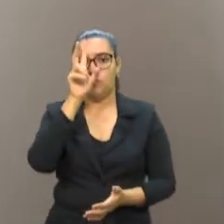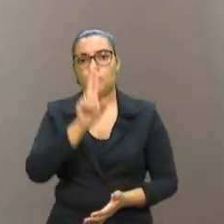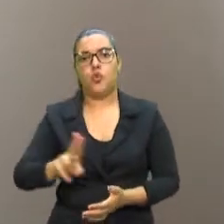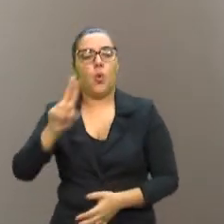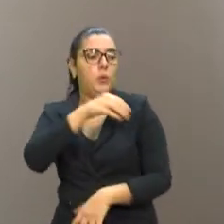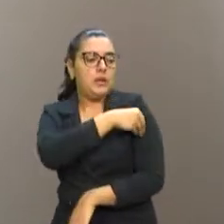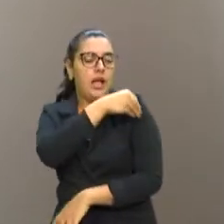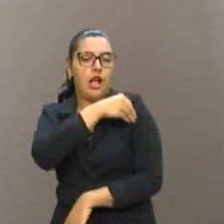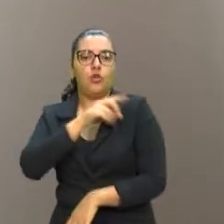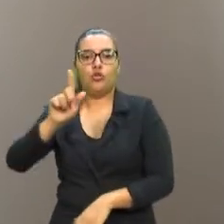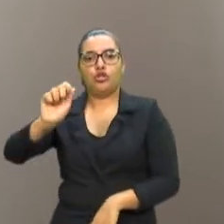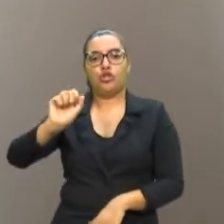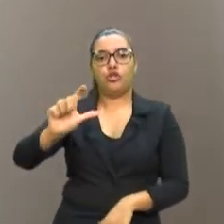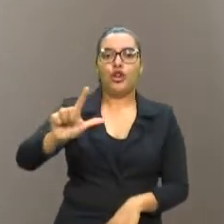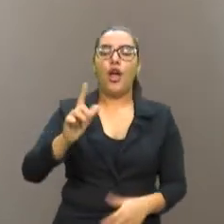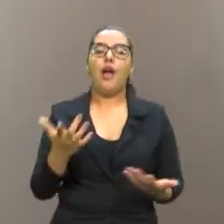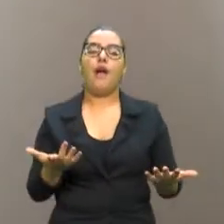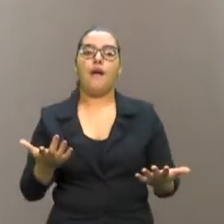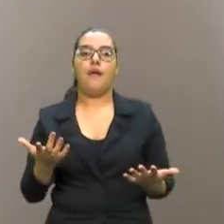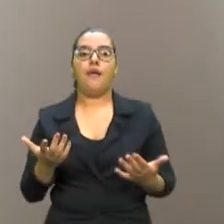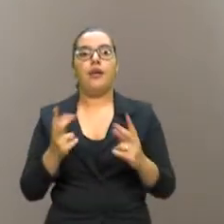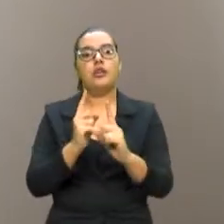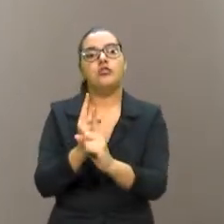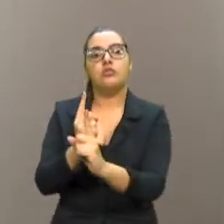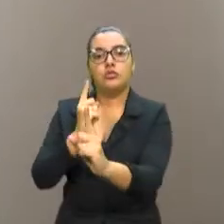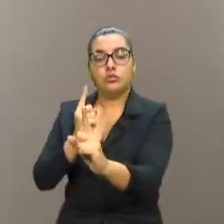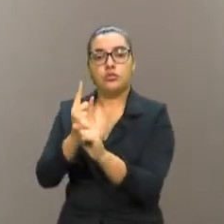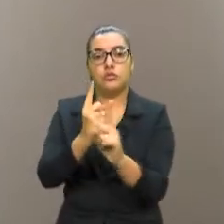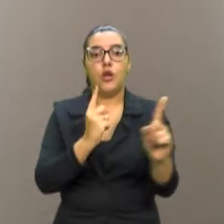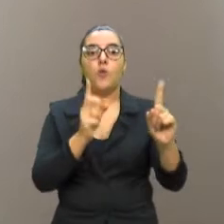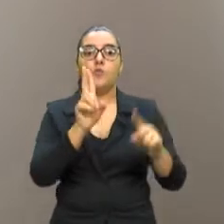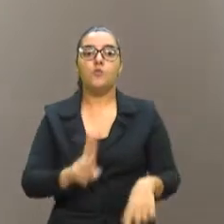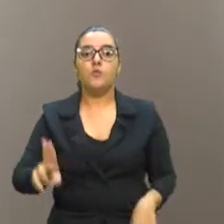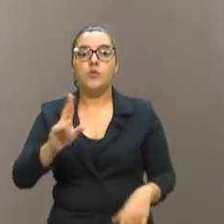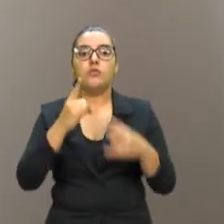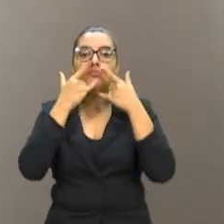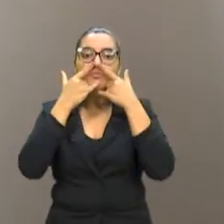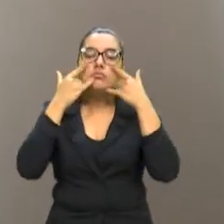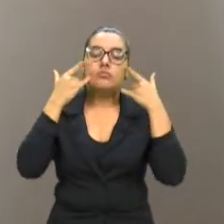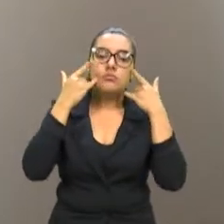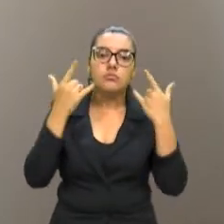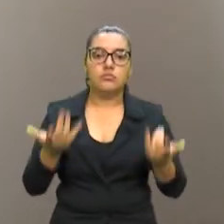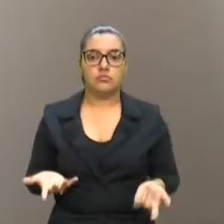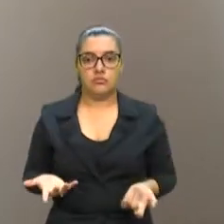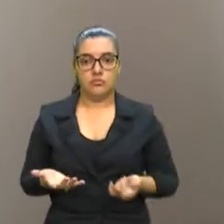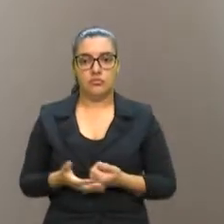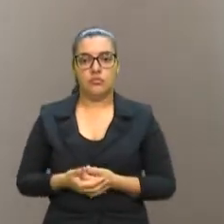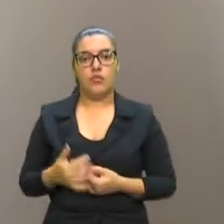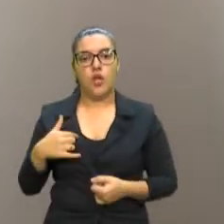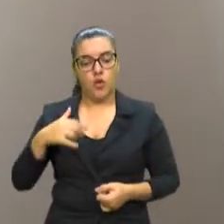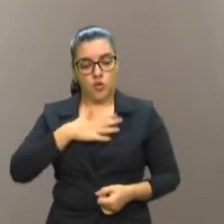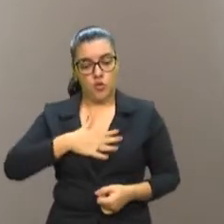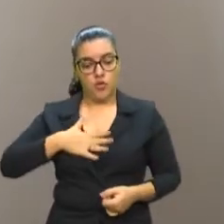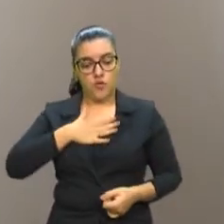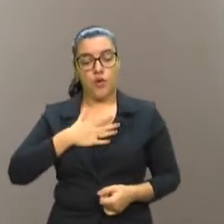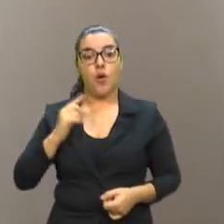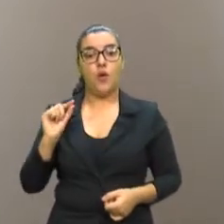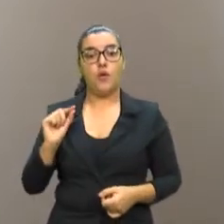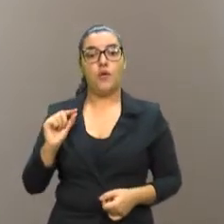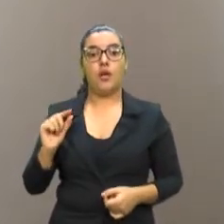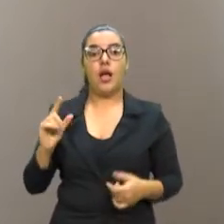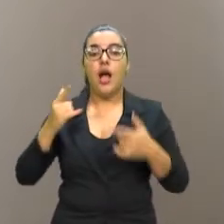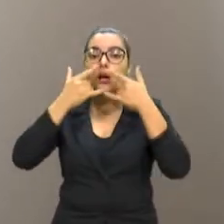gel, além de manter a distância, utilização de máscara. Eu gostaria de ressaltar que as